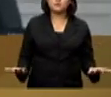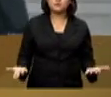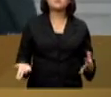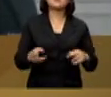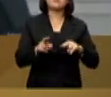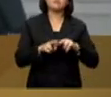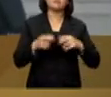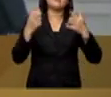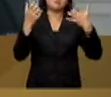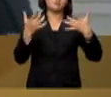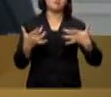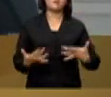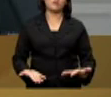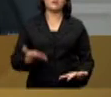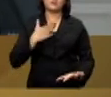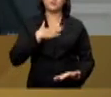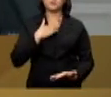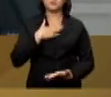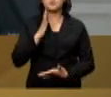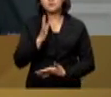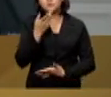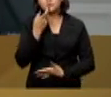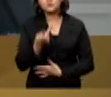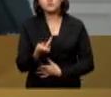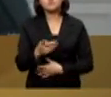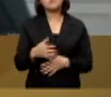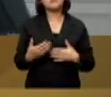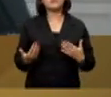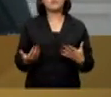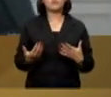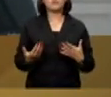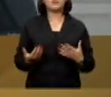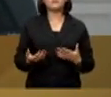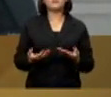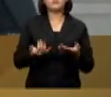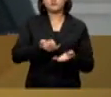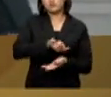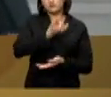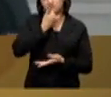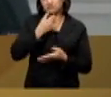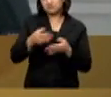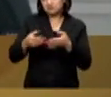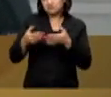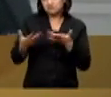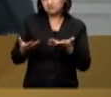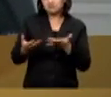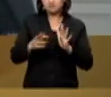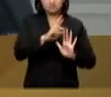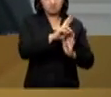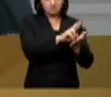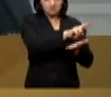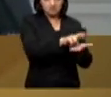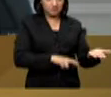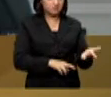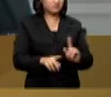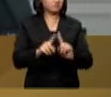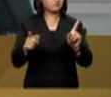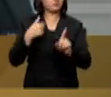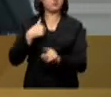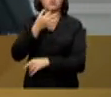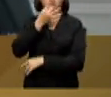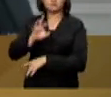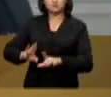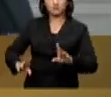dessas fundamentações, pedindo as vênias aos eminentes relatores, divirjo